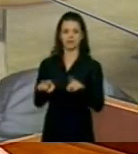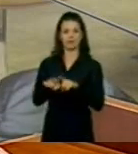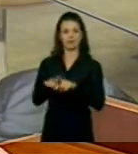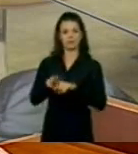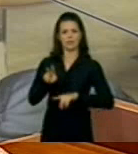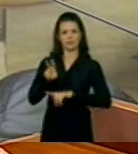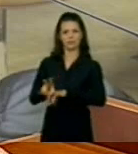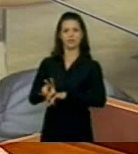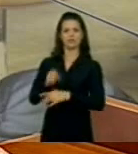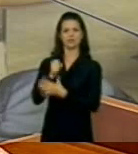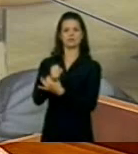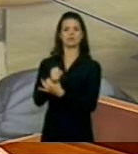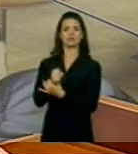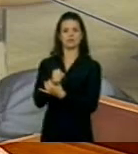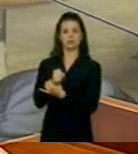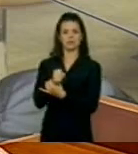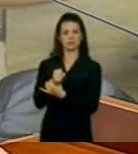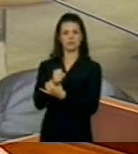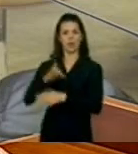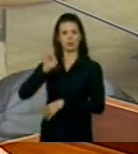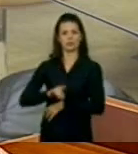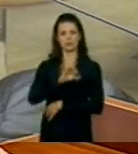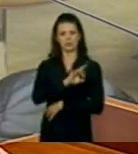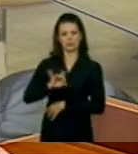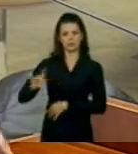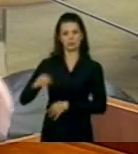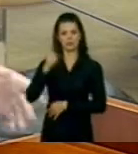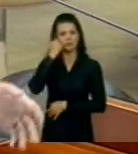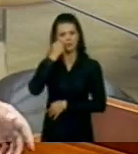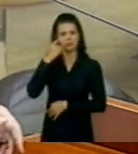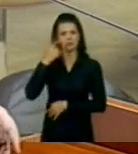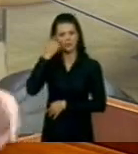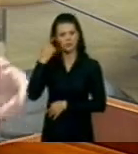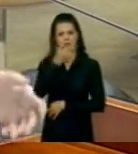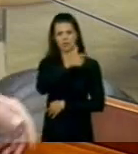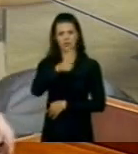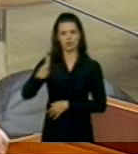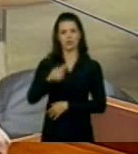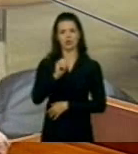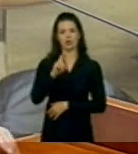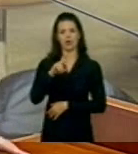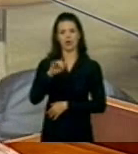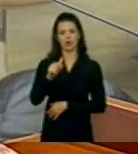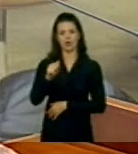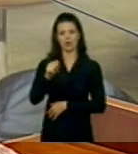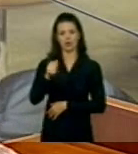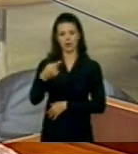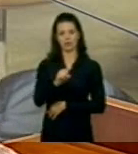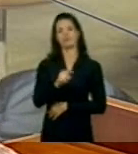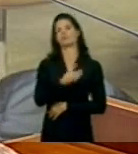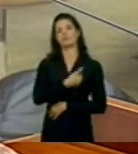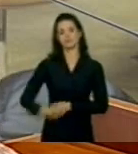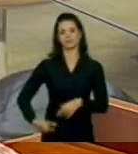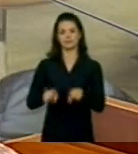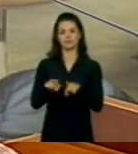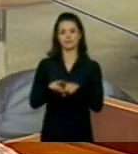preservar a deferência que é devida aos outros órgãos políticos e à vontade política manifestada pelos outros órgãos, e